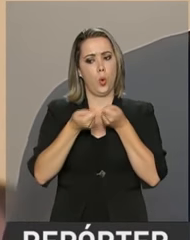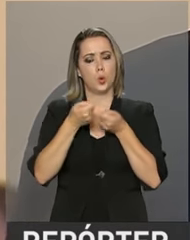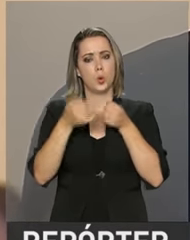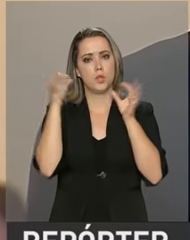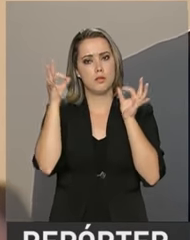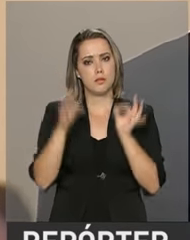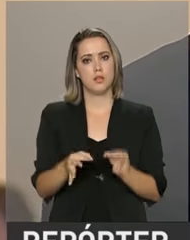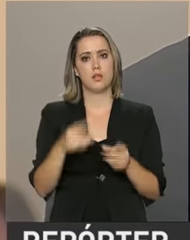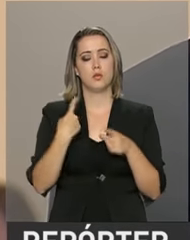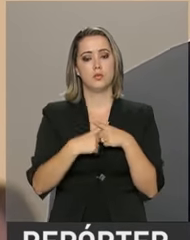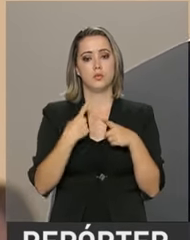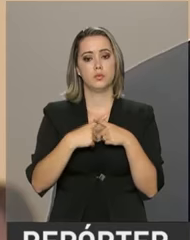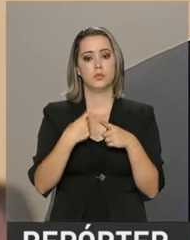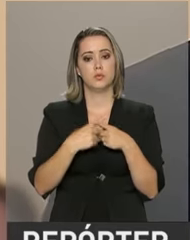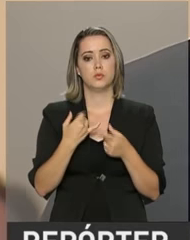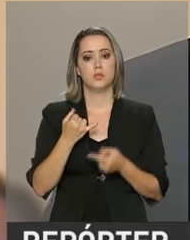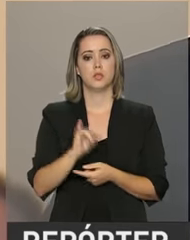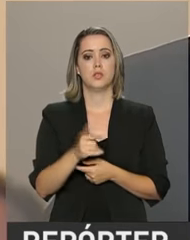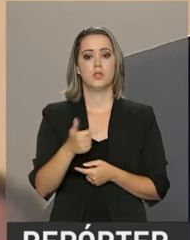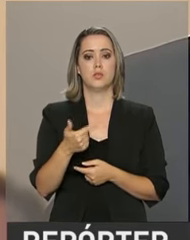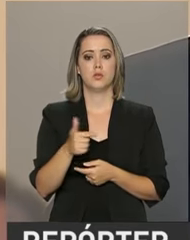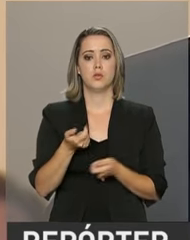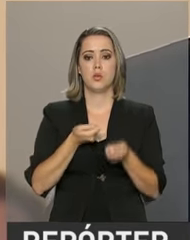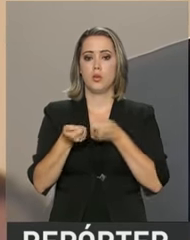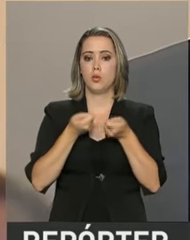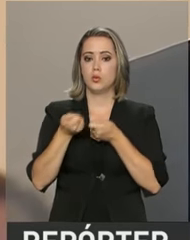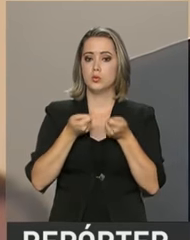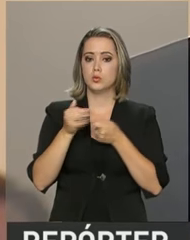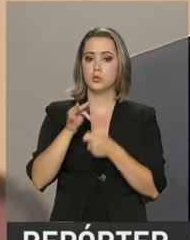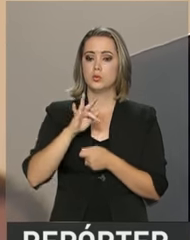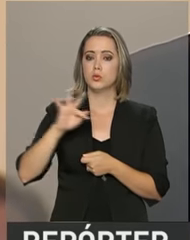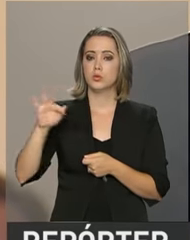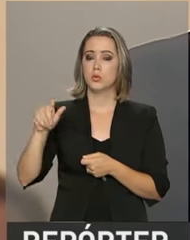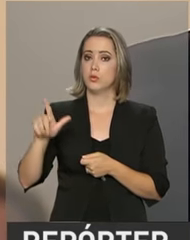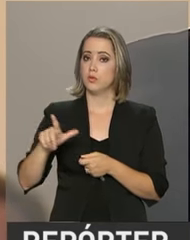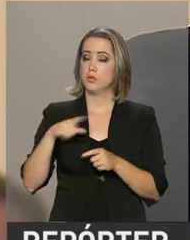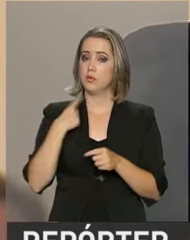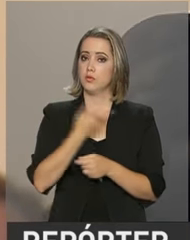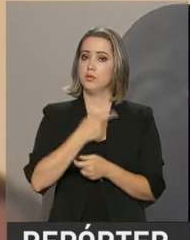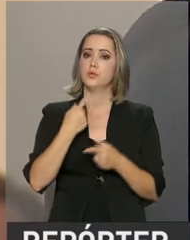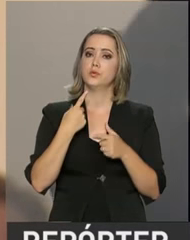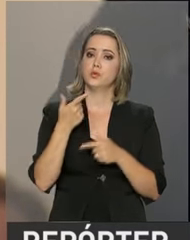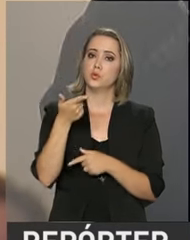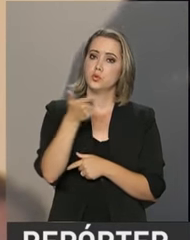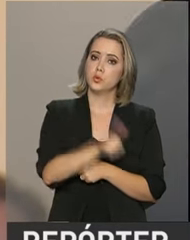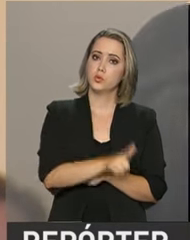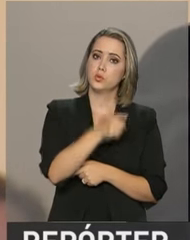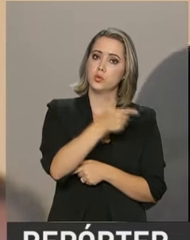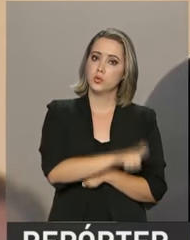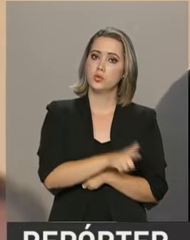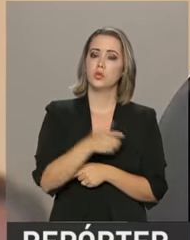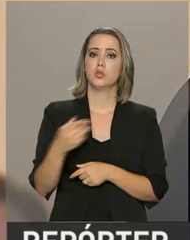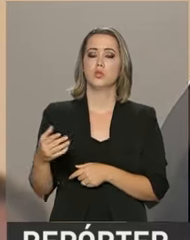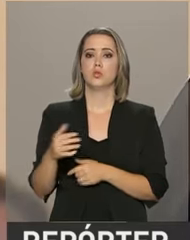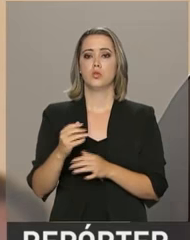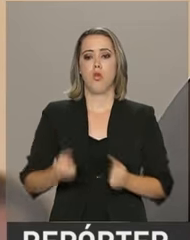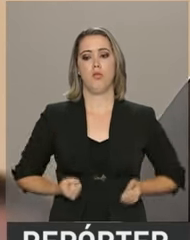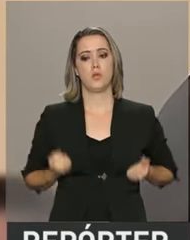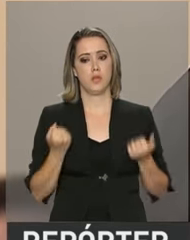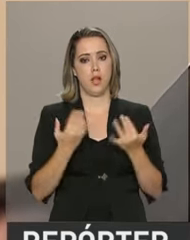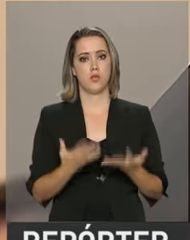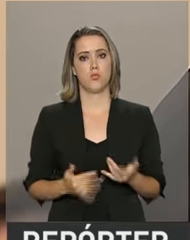porque sem a aprovação da presidência nós vamos de novo as despesas públicas